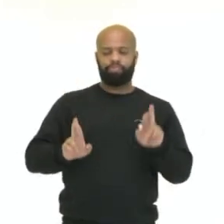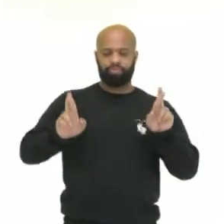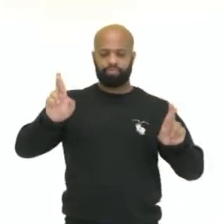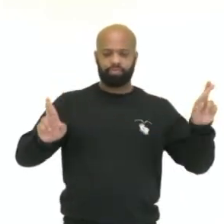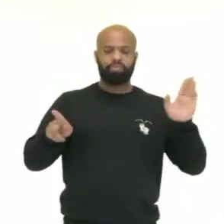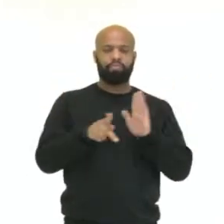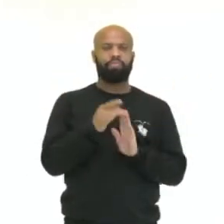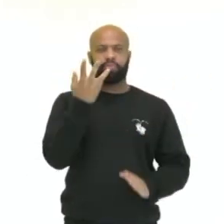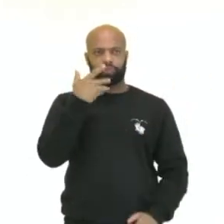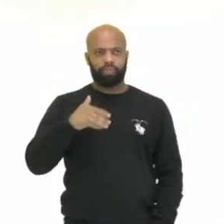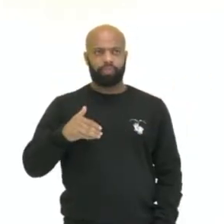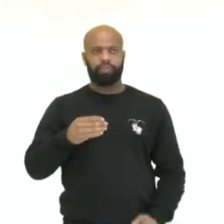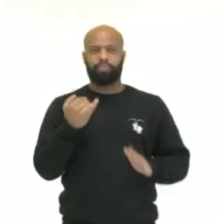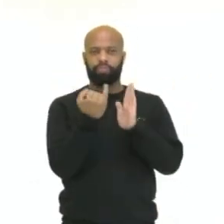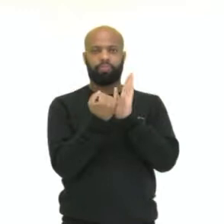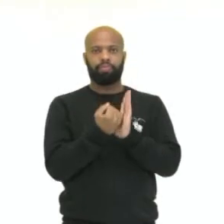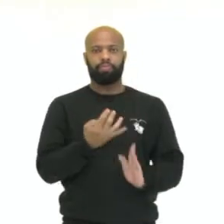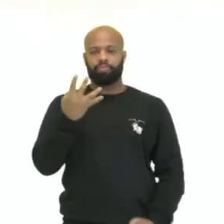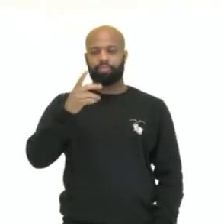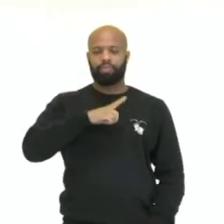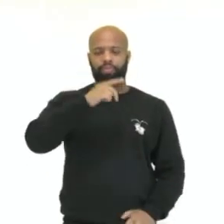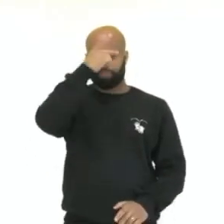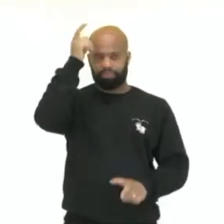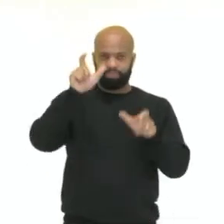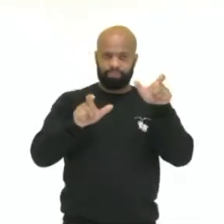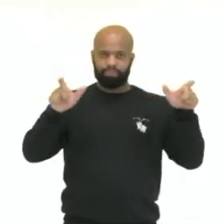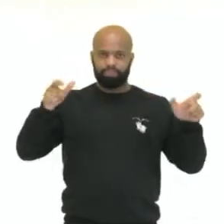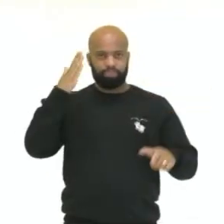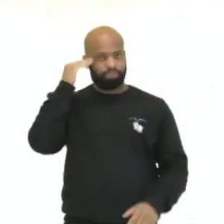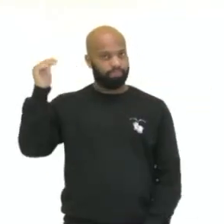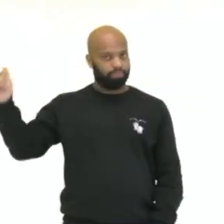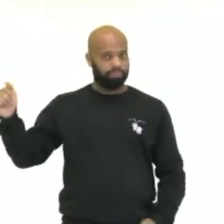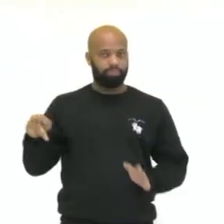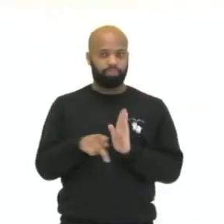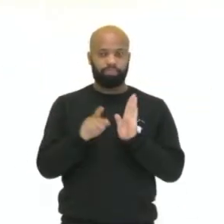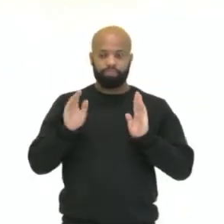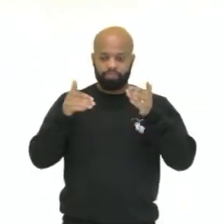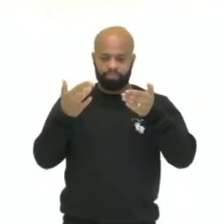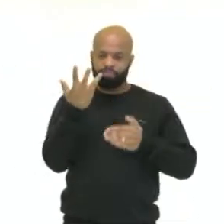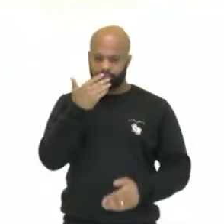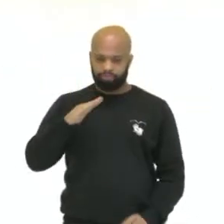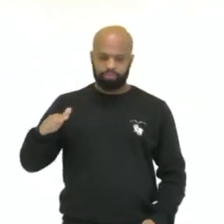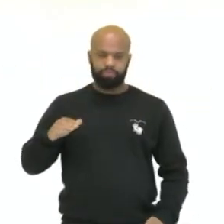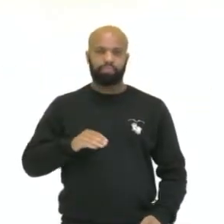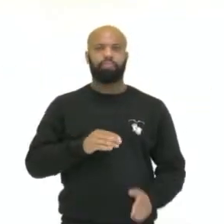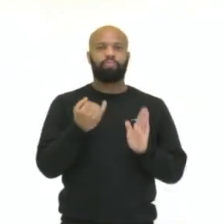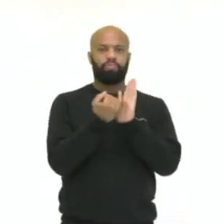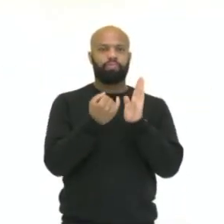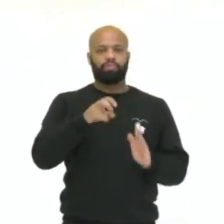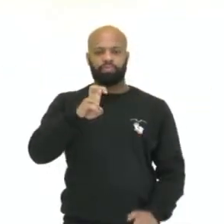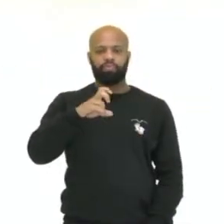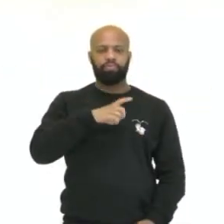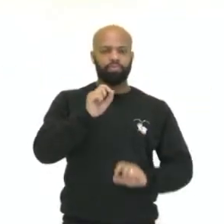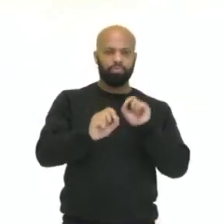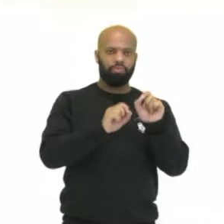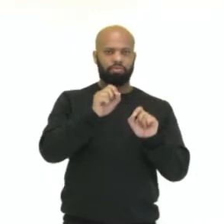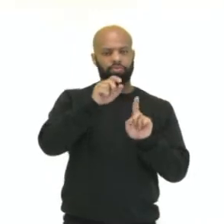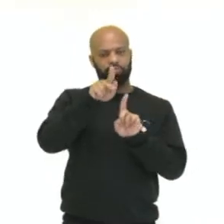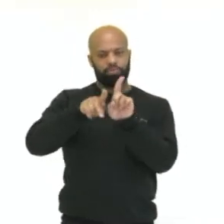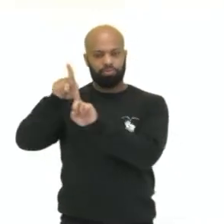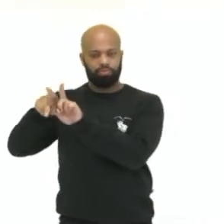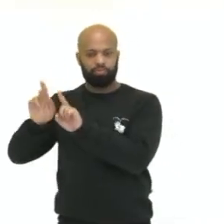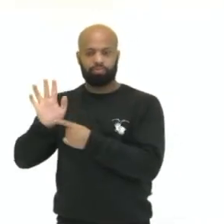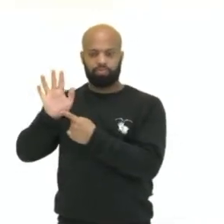Inciso 4º, pessoas ou celebridades com apelo ao público infantil. Inciso 5º, personagens ou apresentadores